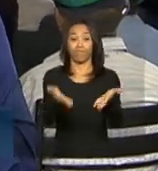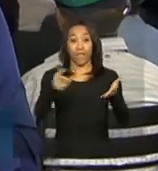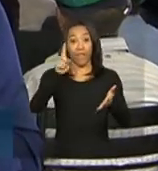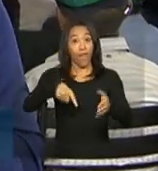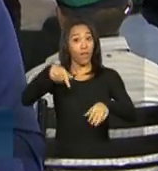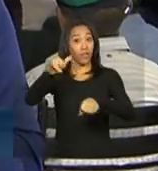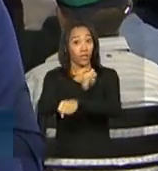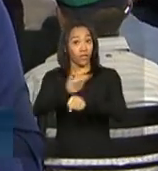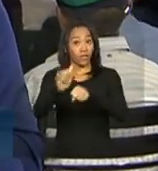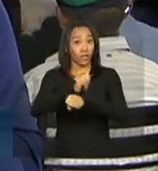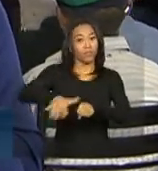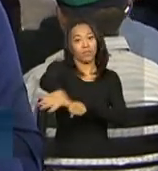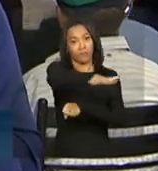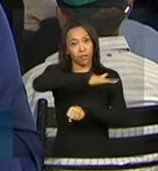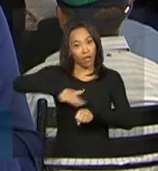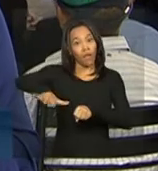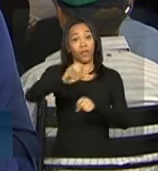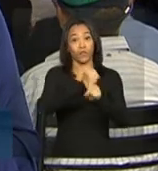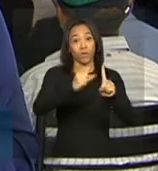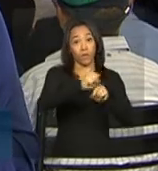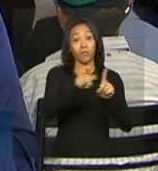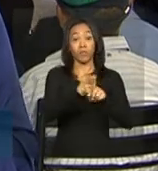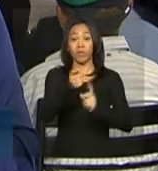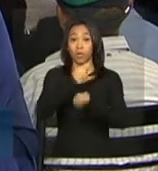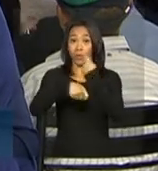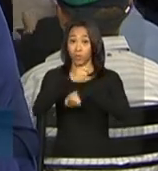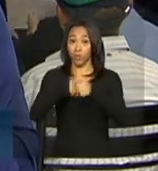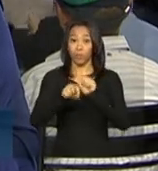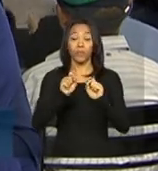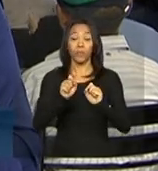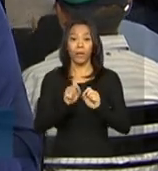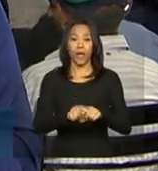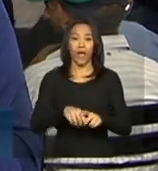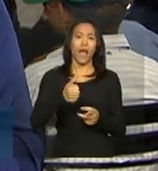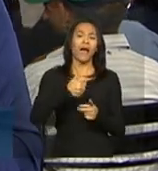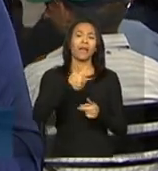no desenvolvimento social e também econômico do país.